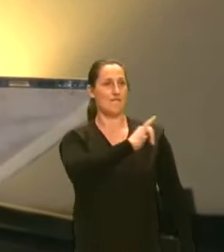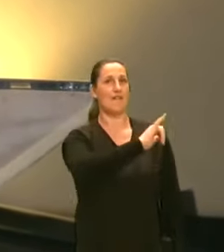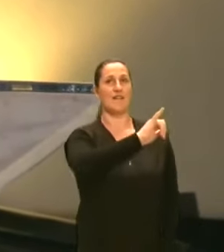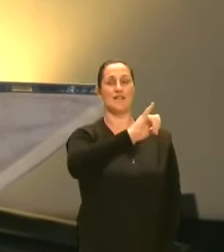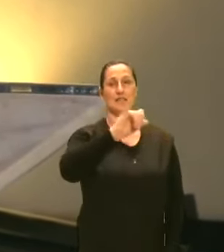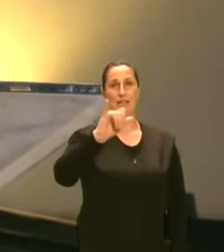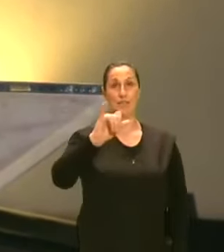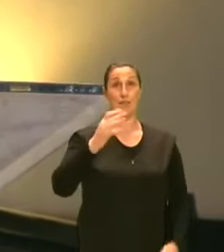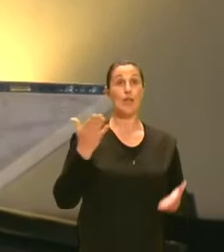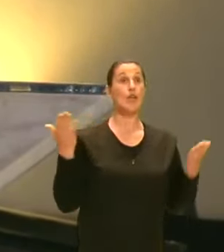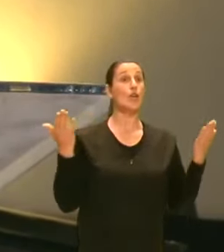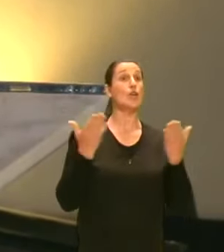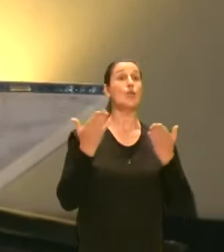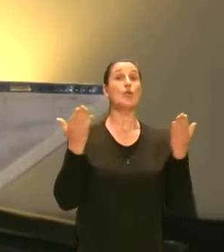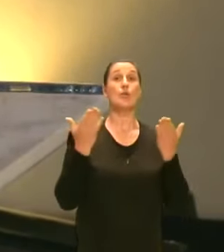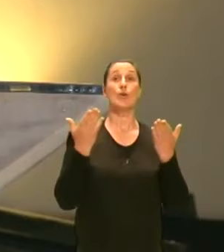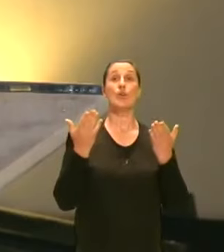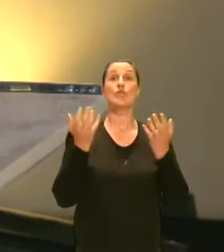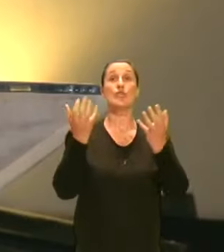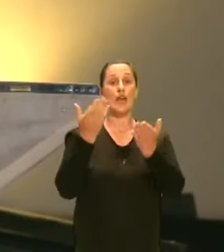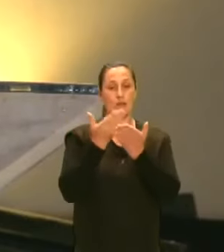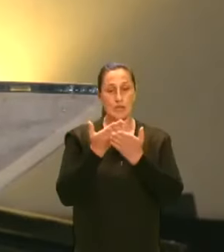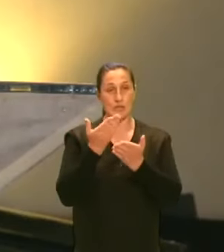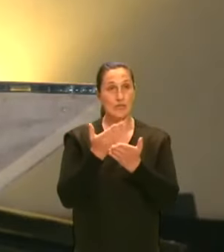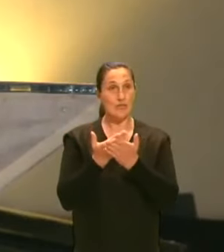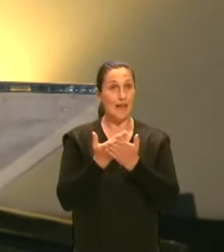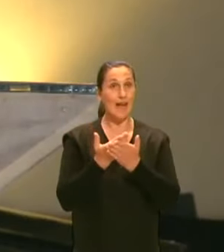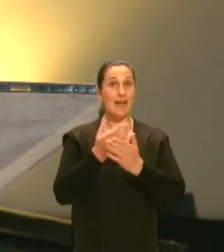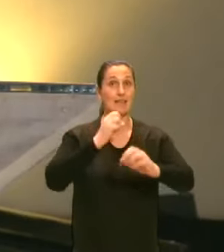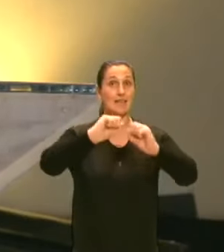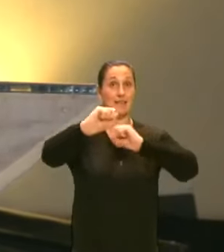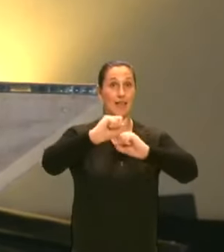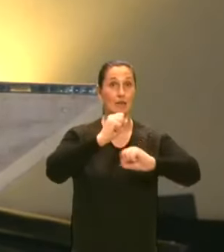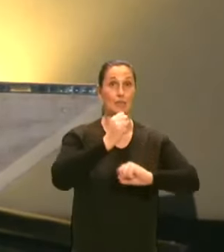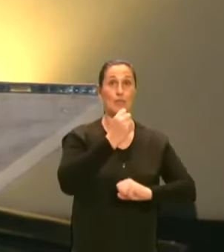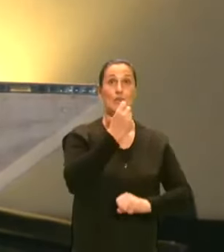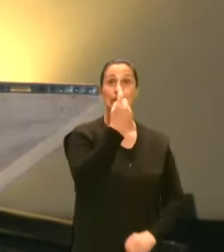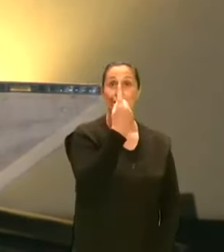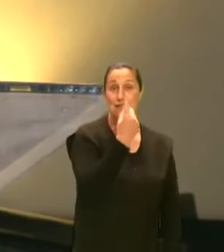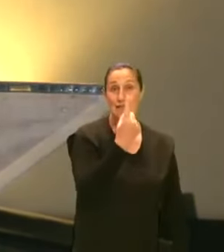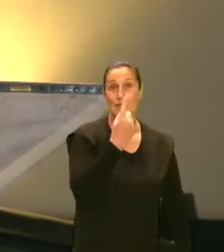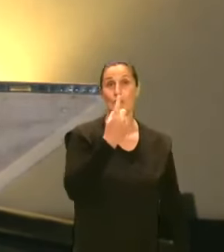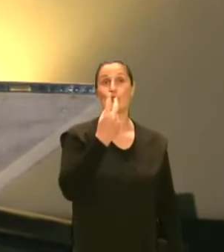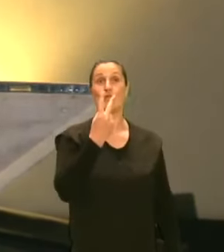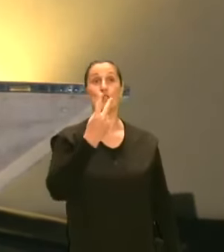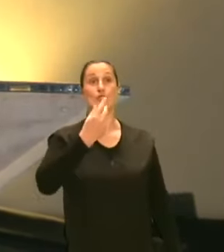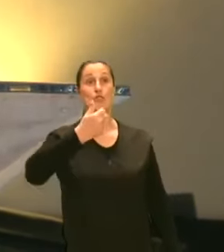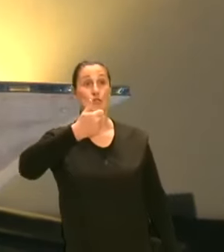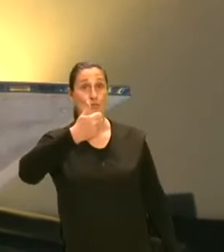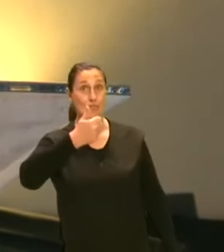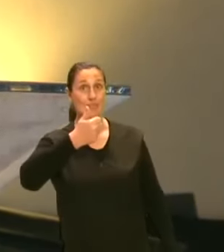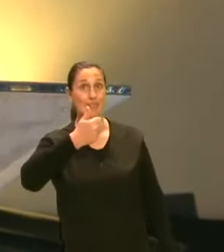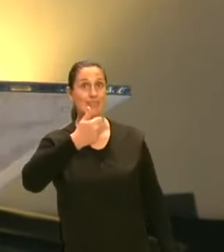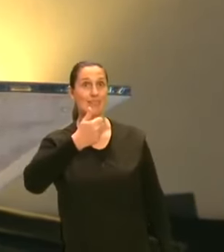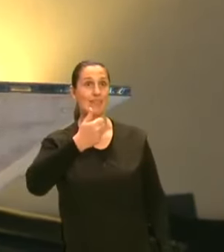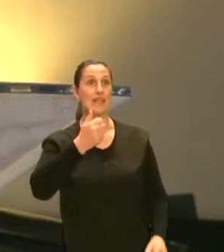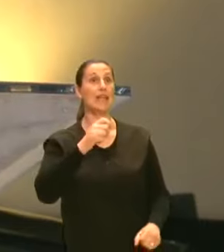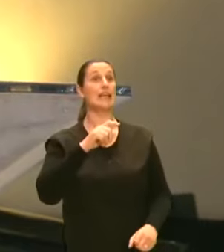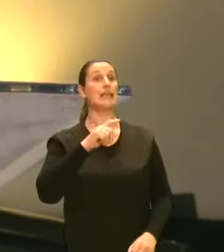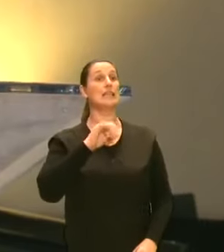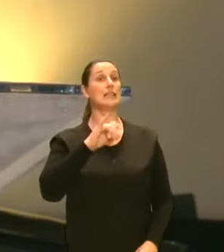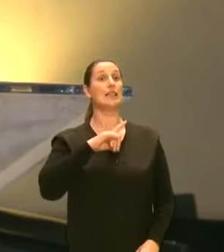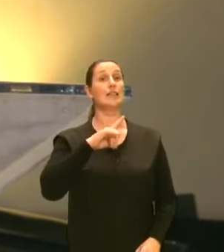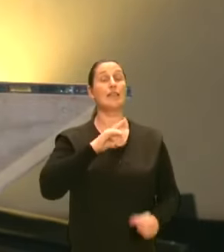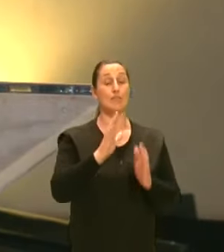no Salmo 121. Então, se você trouxe a sua Bíblia, abra ela aí no Salmo